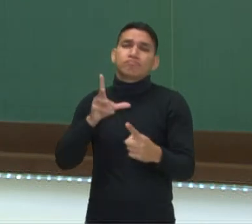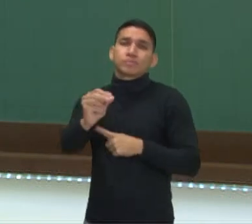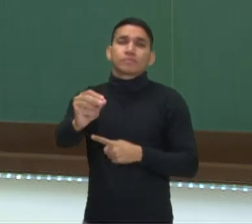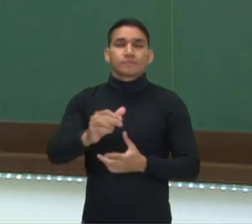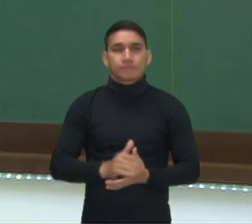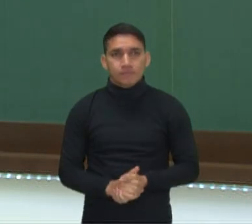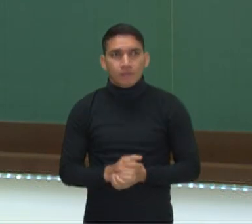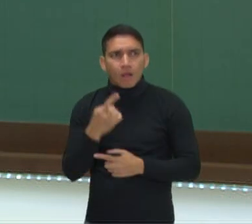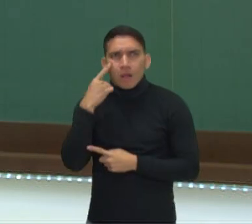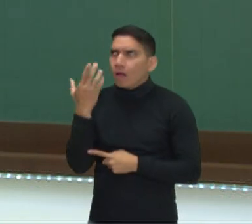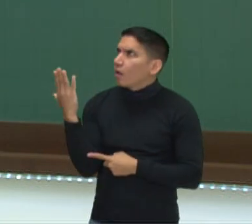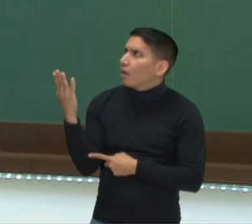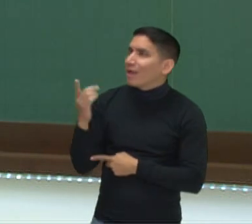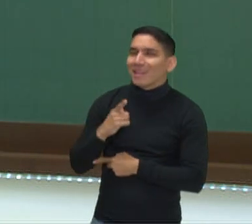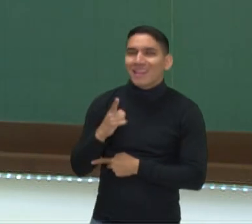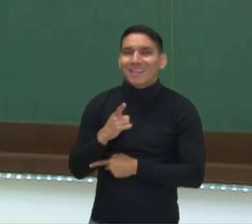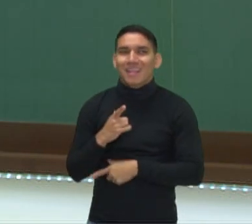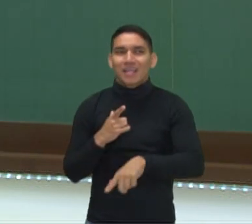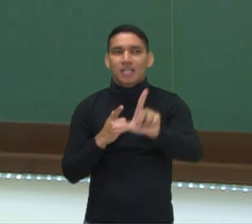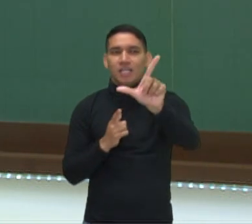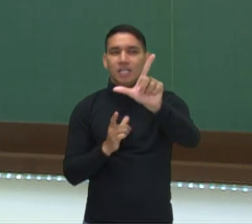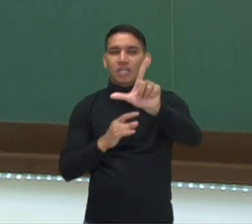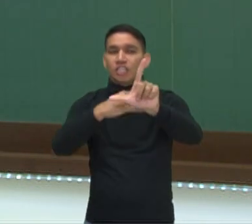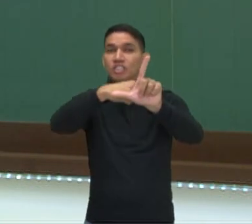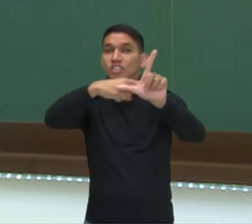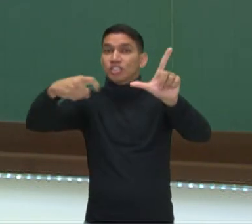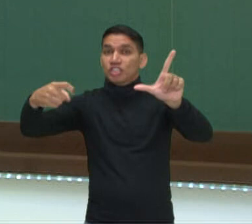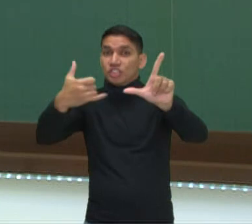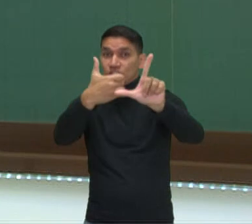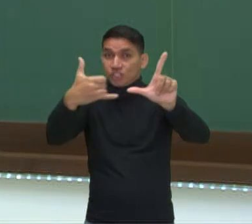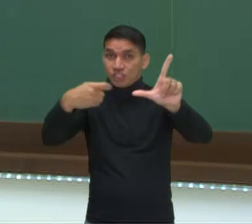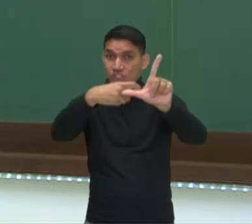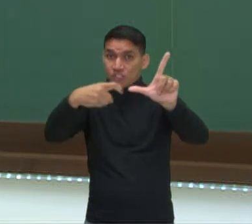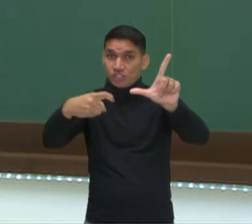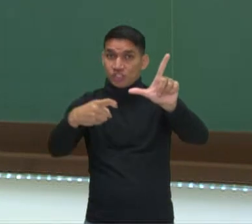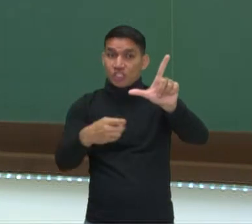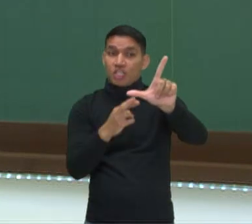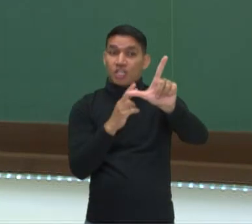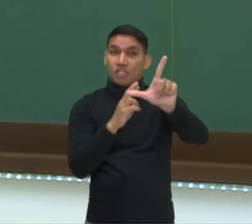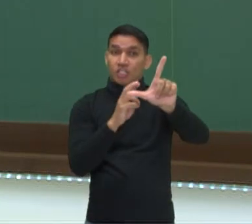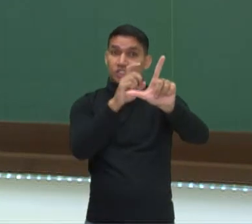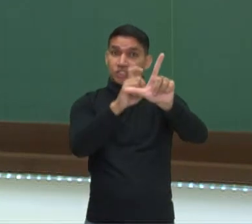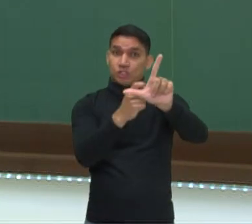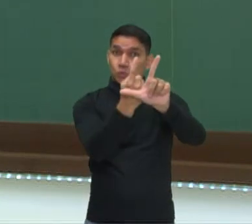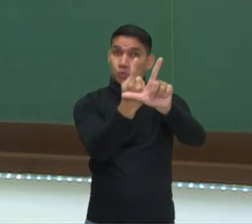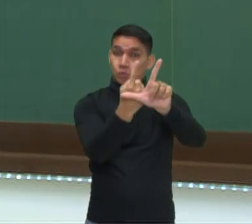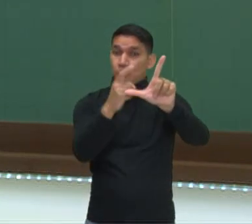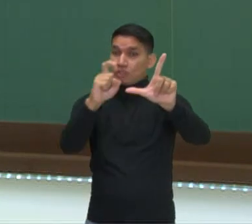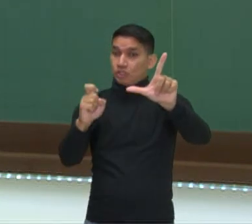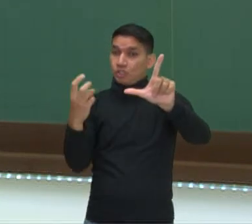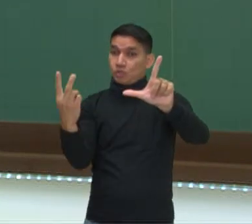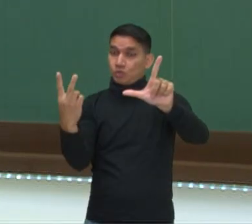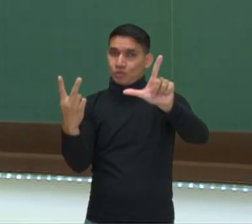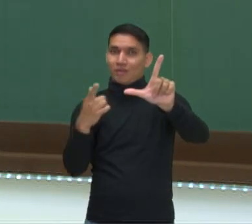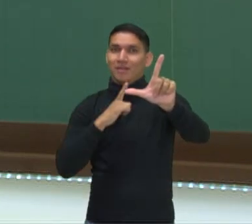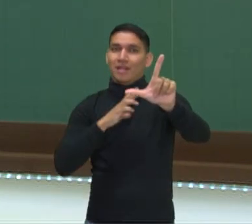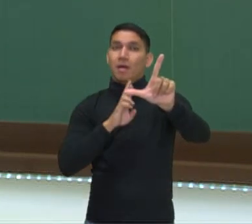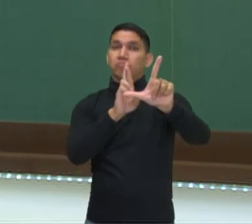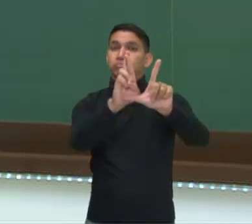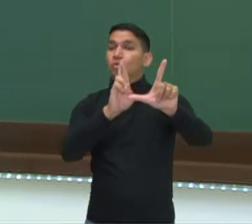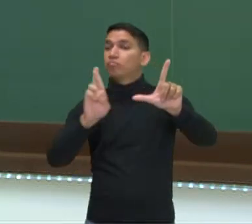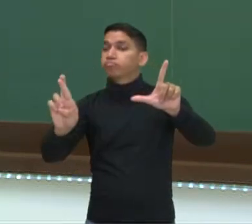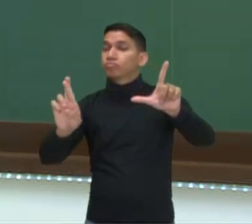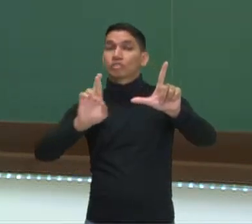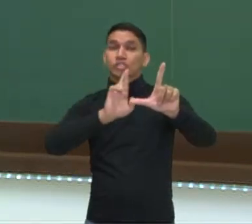que esta parábola corta o eixo do x em dois momentos. X' x duas linhas. Então, tem duas raízes reais